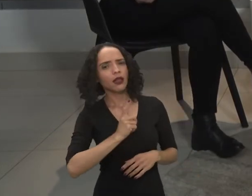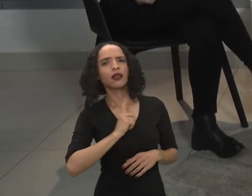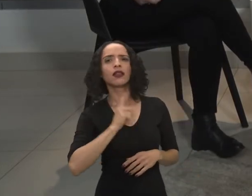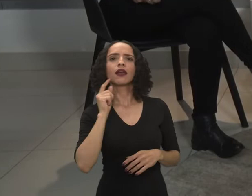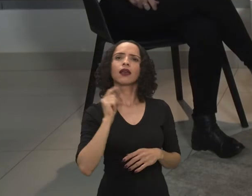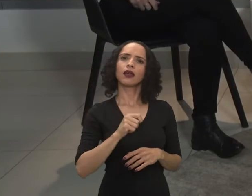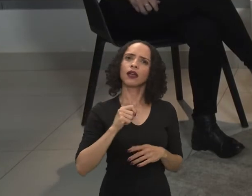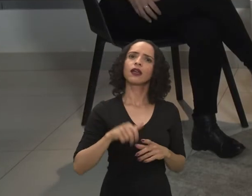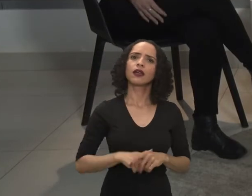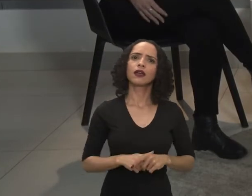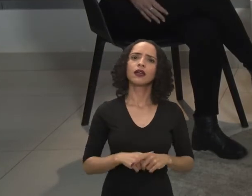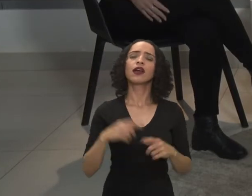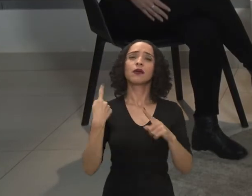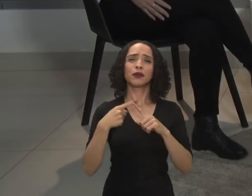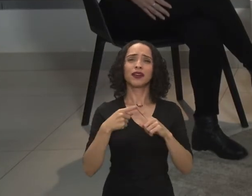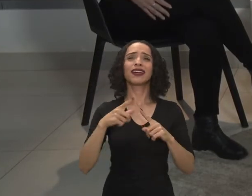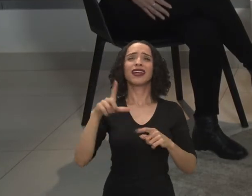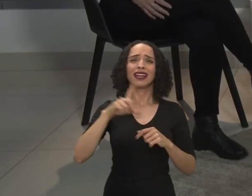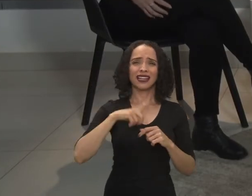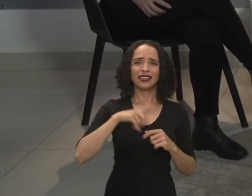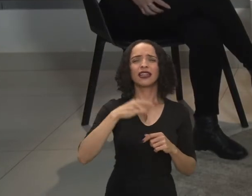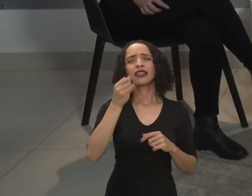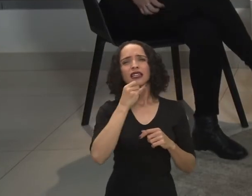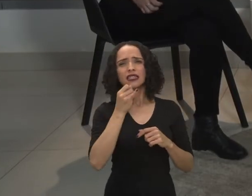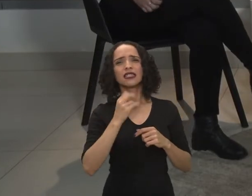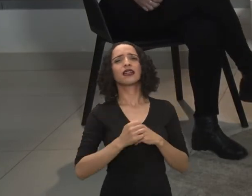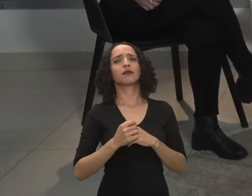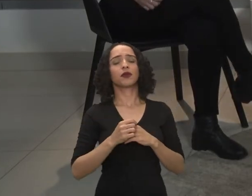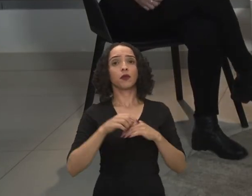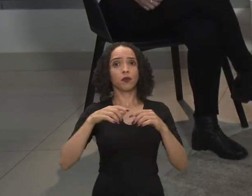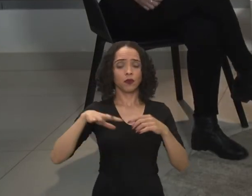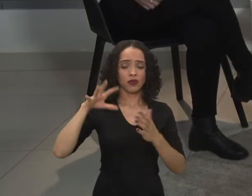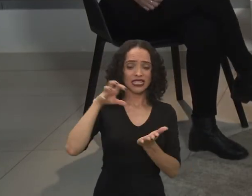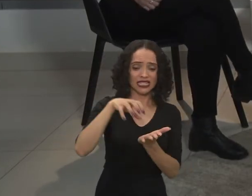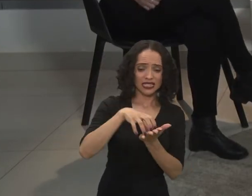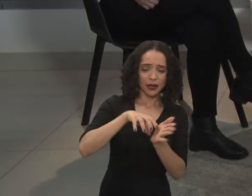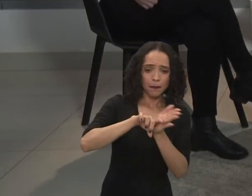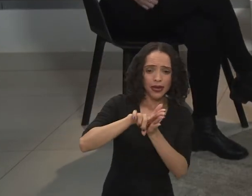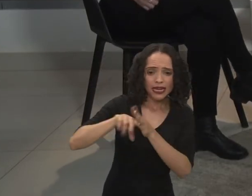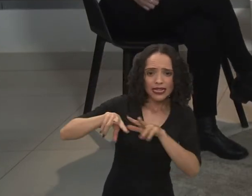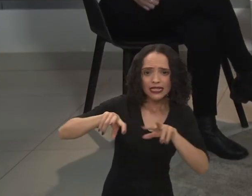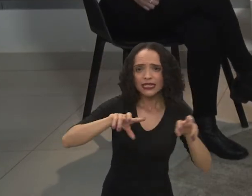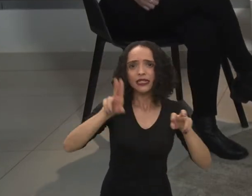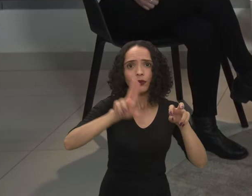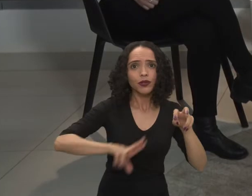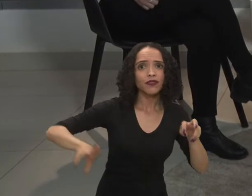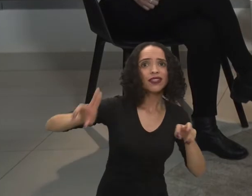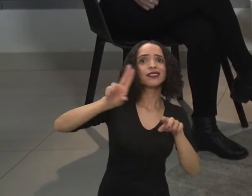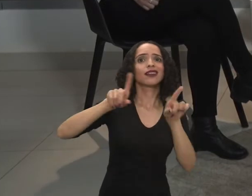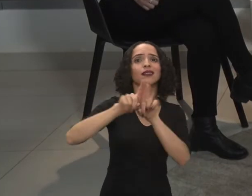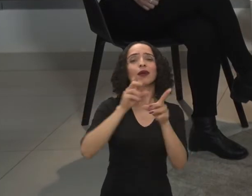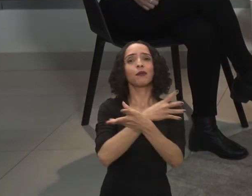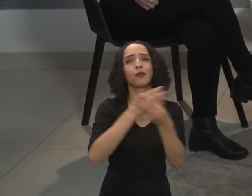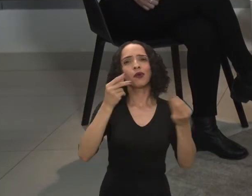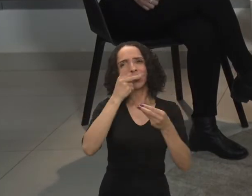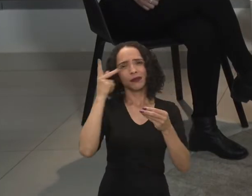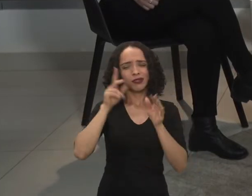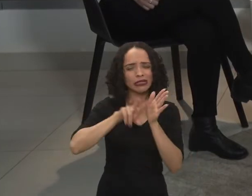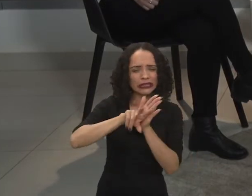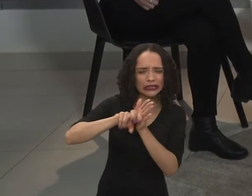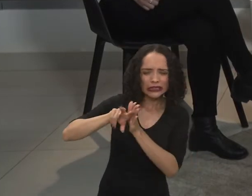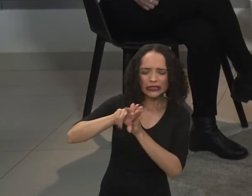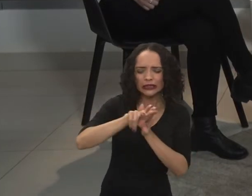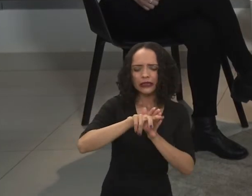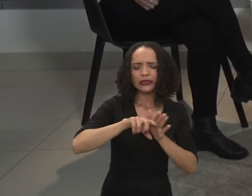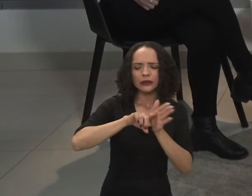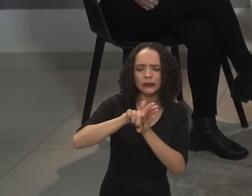Sim, é aí que entra o nosso centro de pesquisa, a universidade, né? Tem muita gente